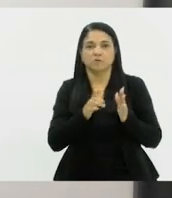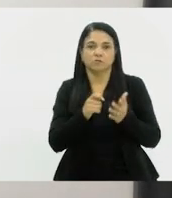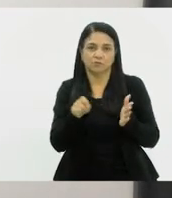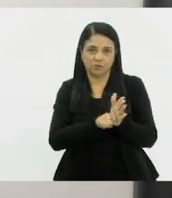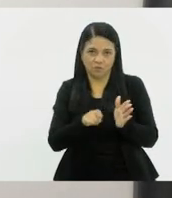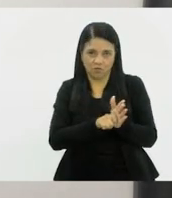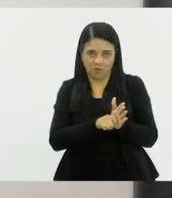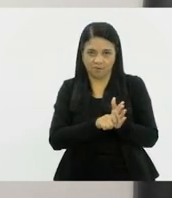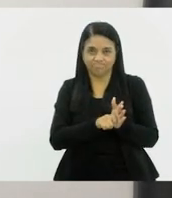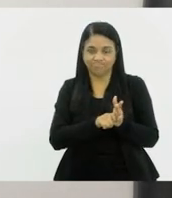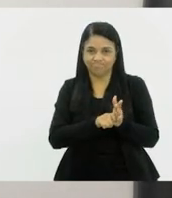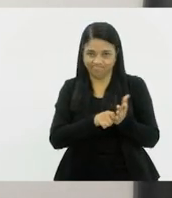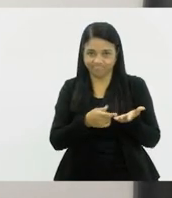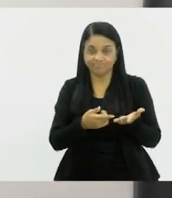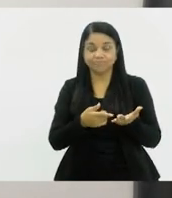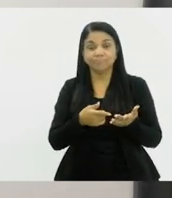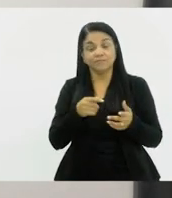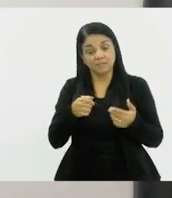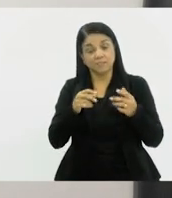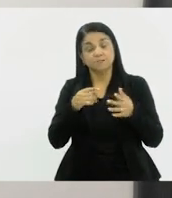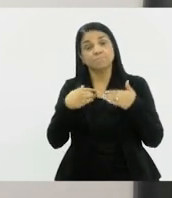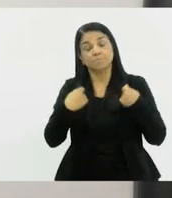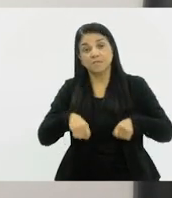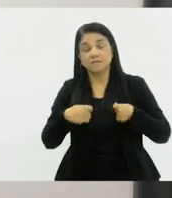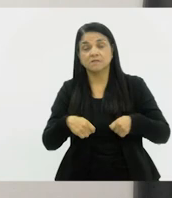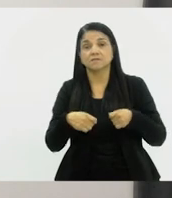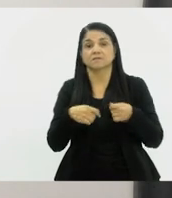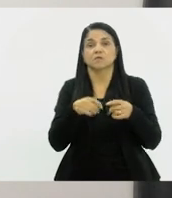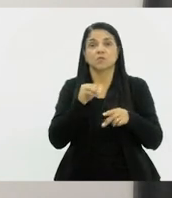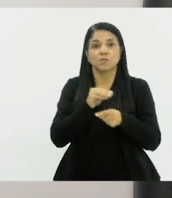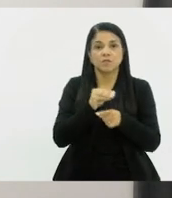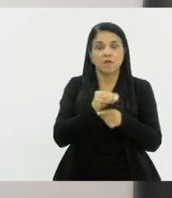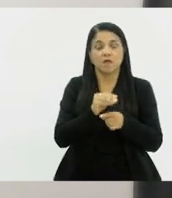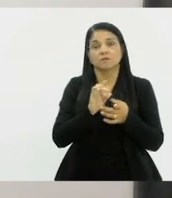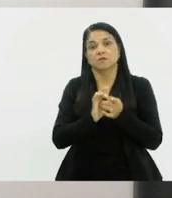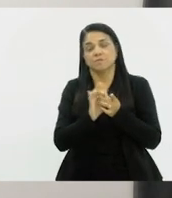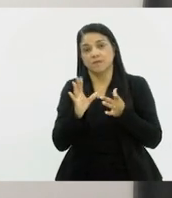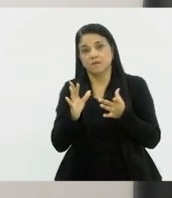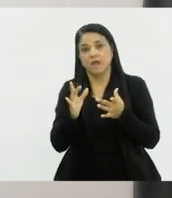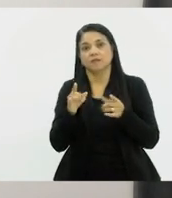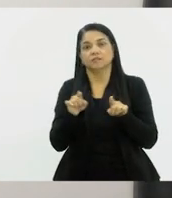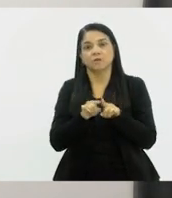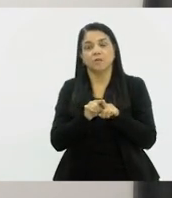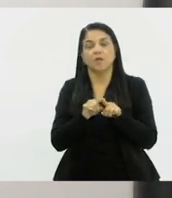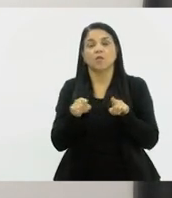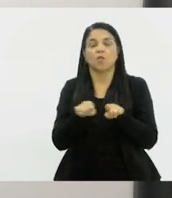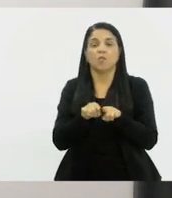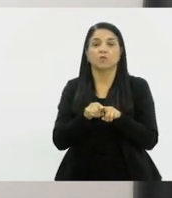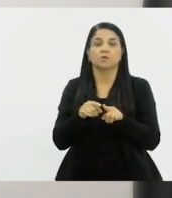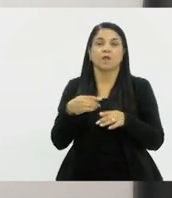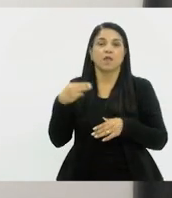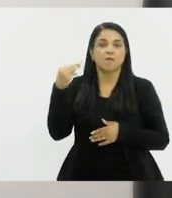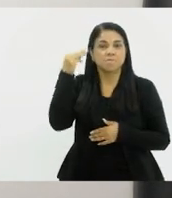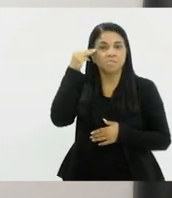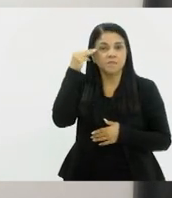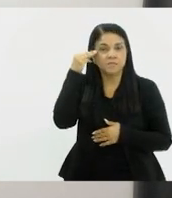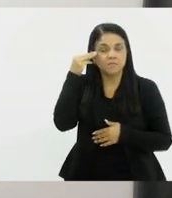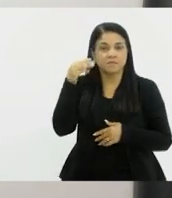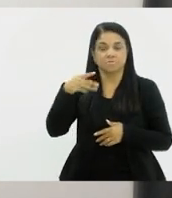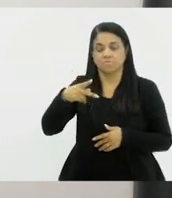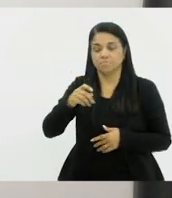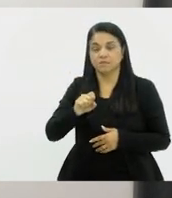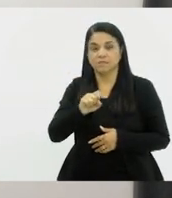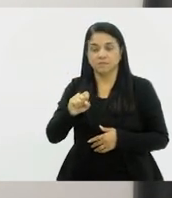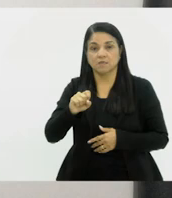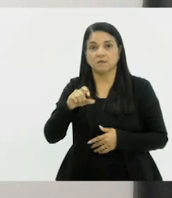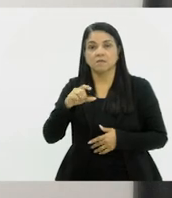pautando aqui é que as pessoas usuárias precisam de cuidado em liberdade como bem pautou a reforma psiquiátrica e não a lógica do encarceramento